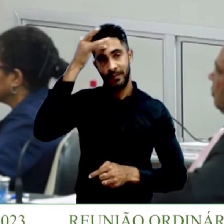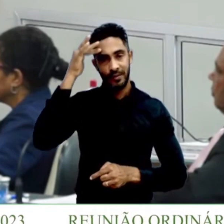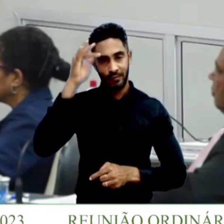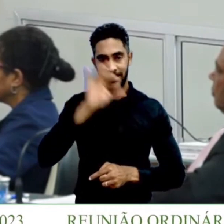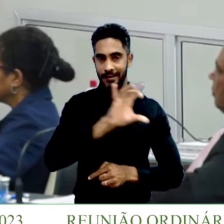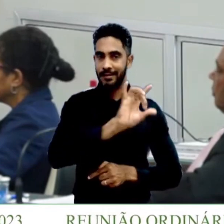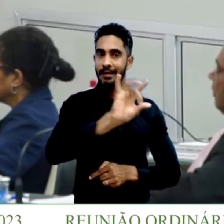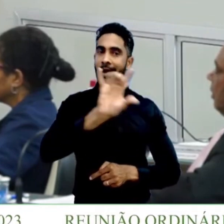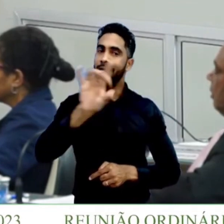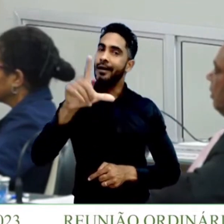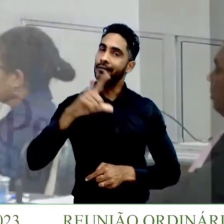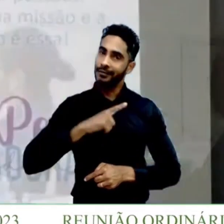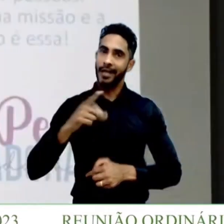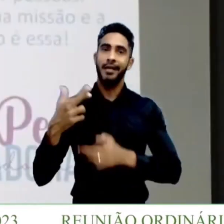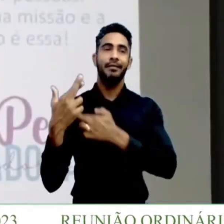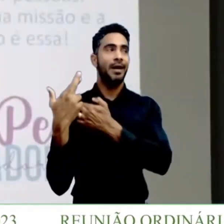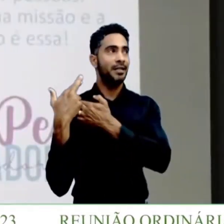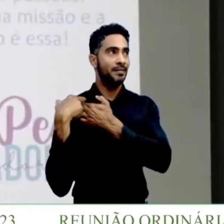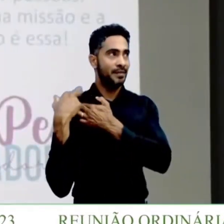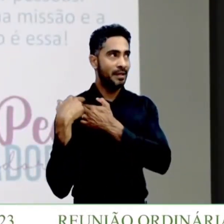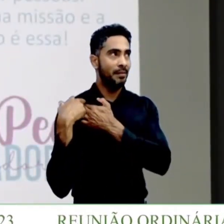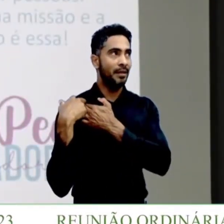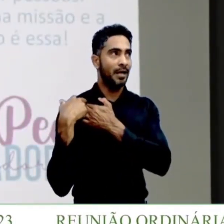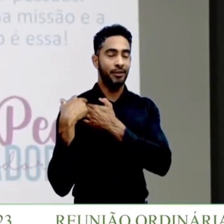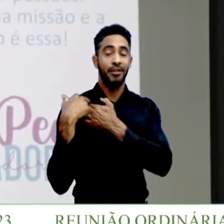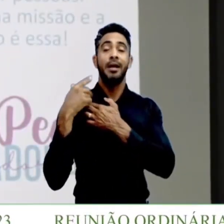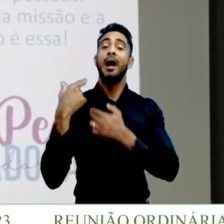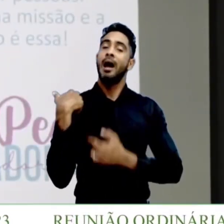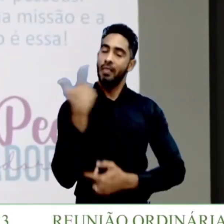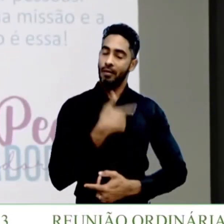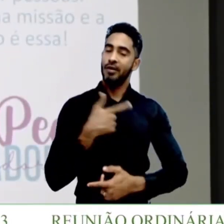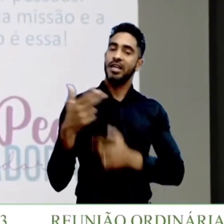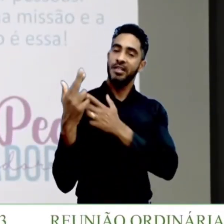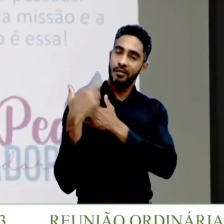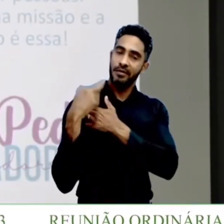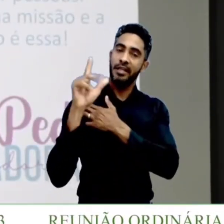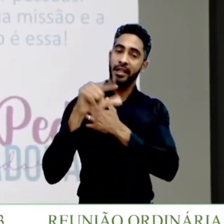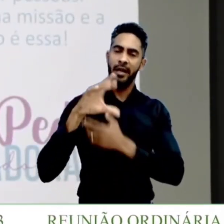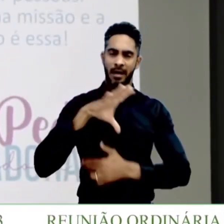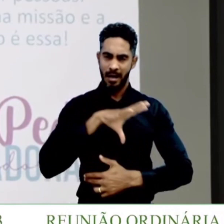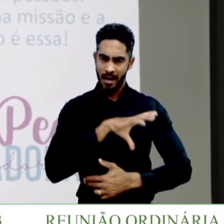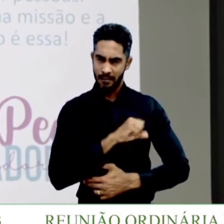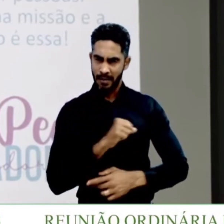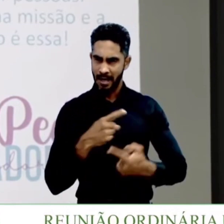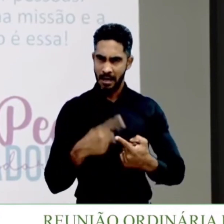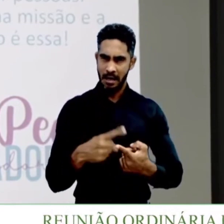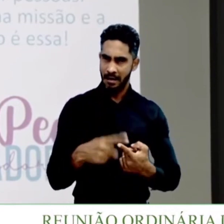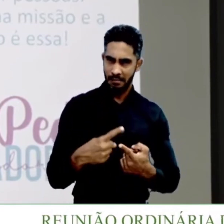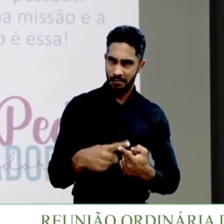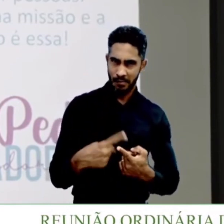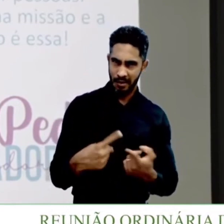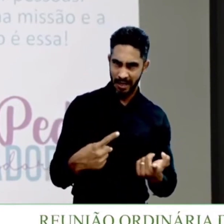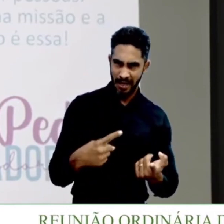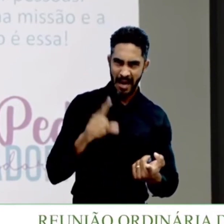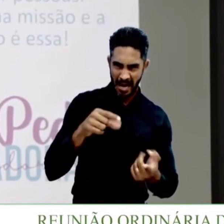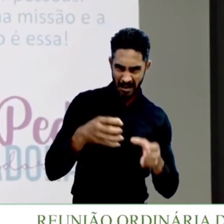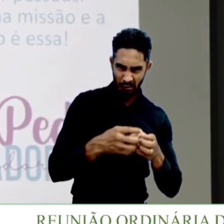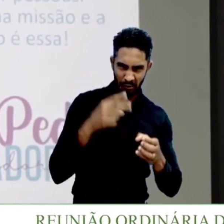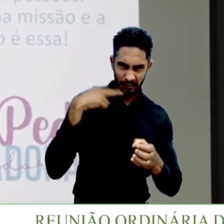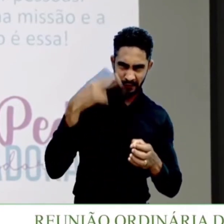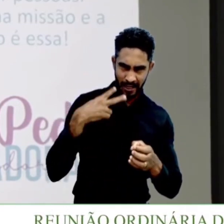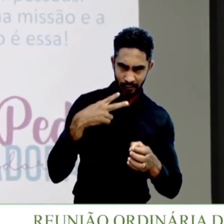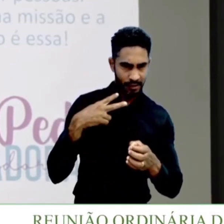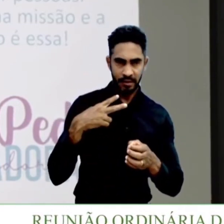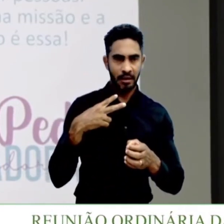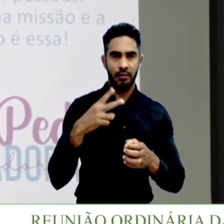uma missão e a nossa missão é essa. Amar pessoas, não só por ter uma patente de vereador, mas como